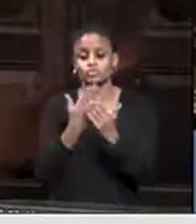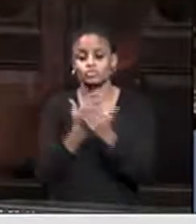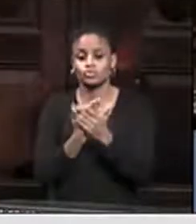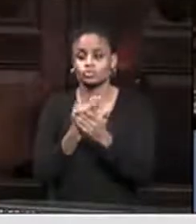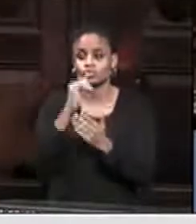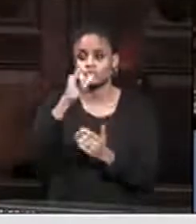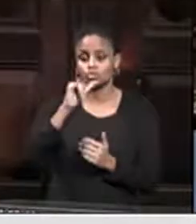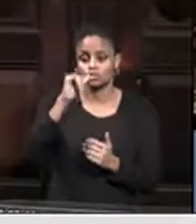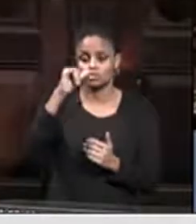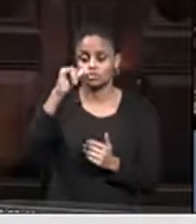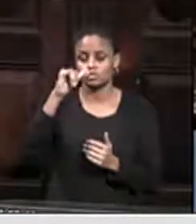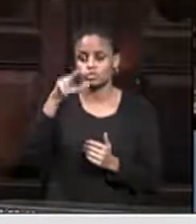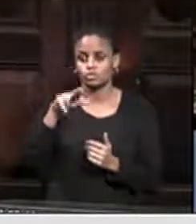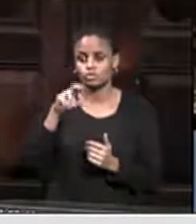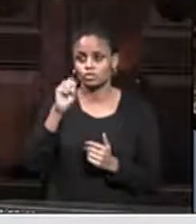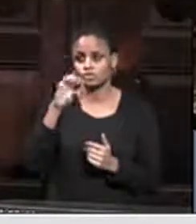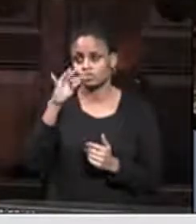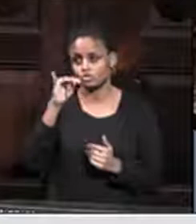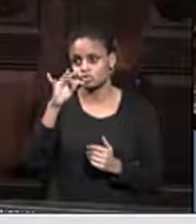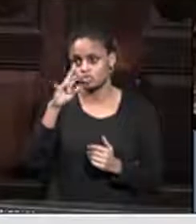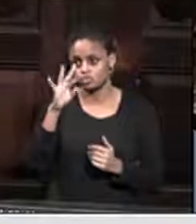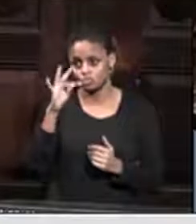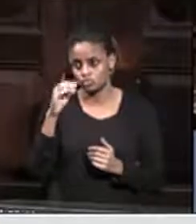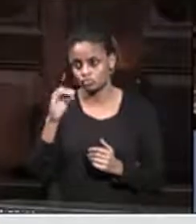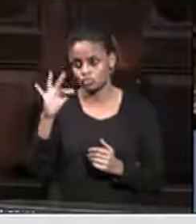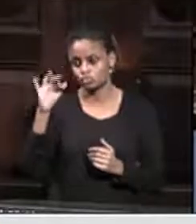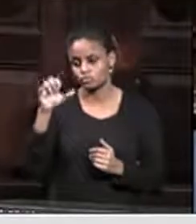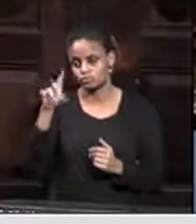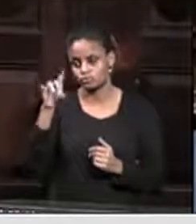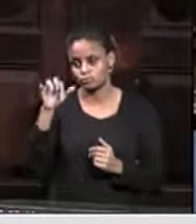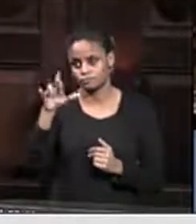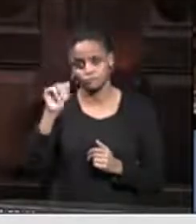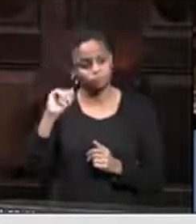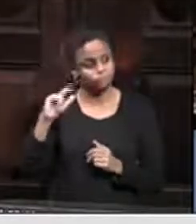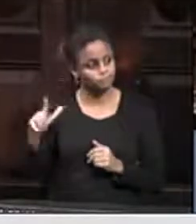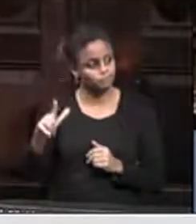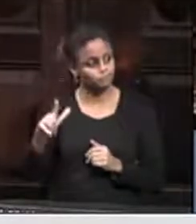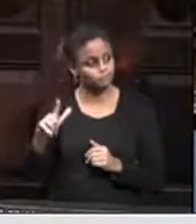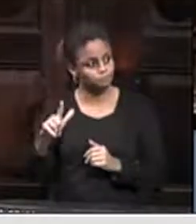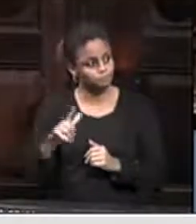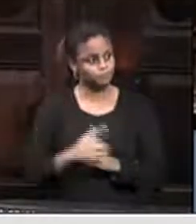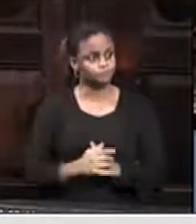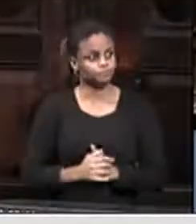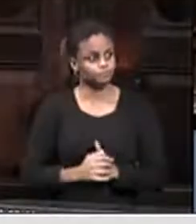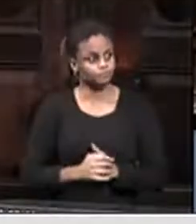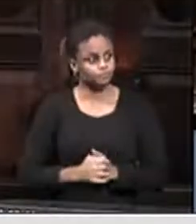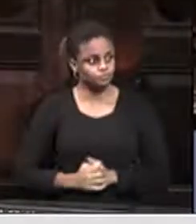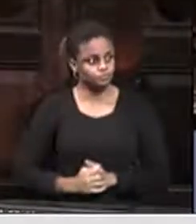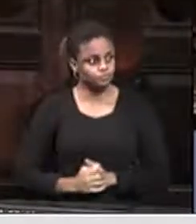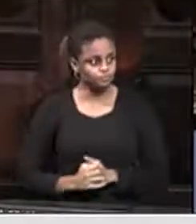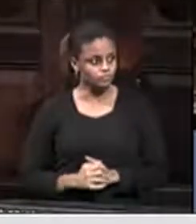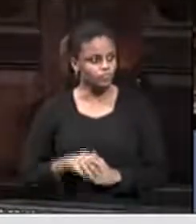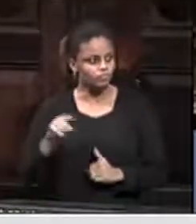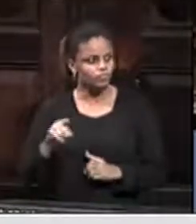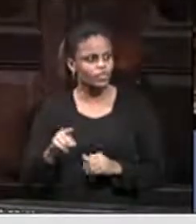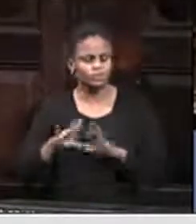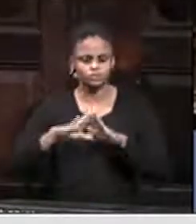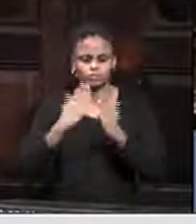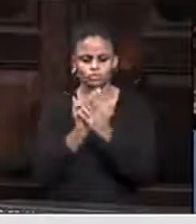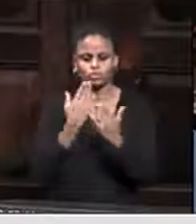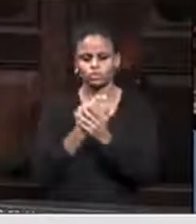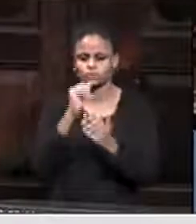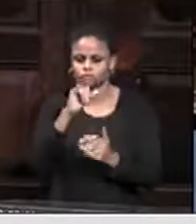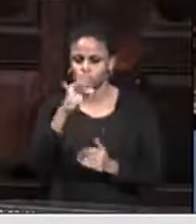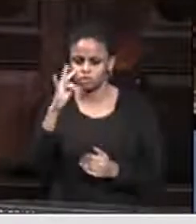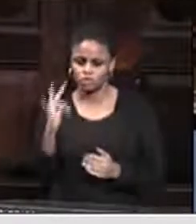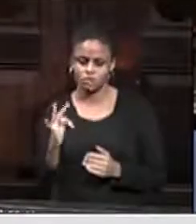federais representaram não apenas a possibilidade de articular numa mesma instituição o ensino